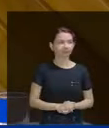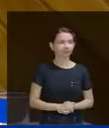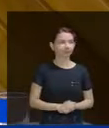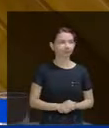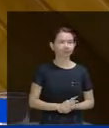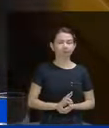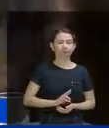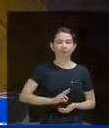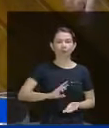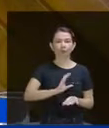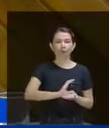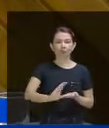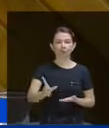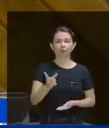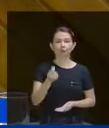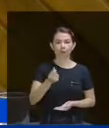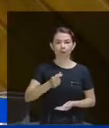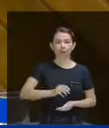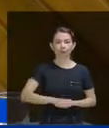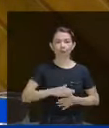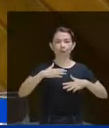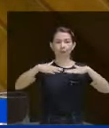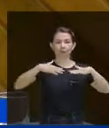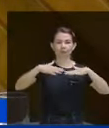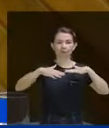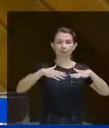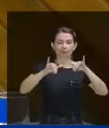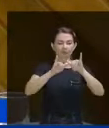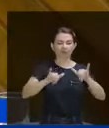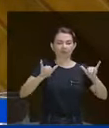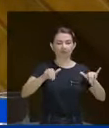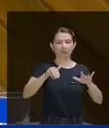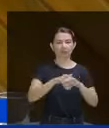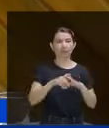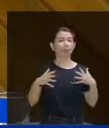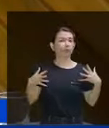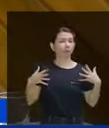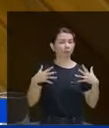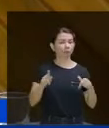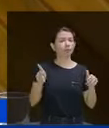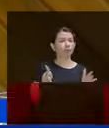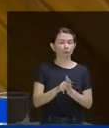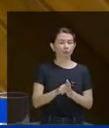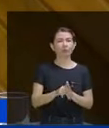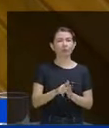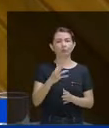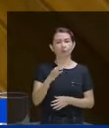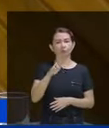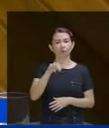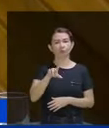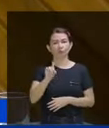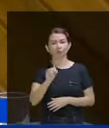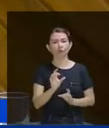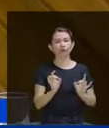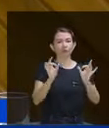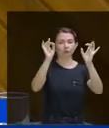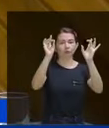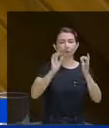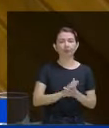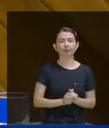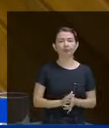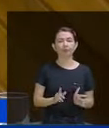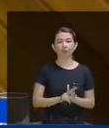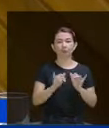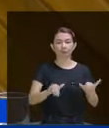os recursos financeiros movimentados na campanha são todos oriundos do Fundo Especial de Financiamento de Campanha